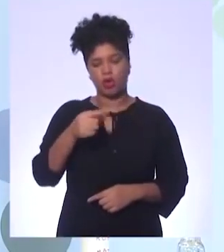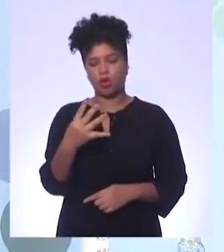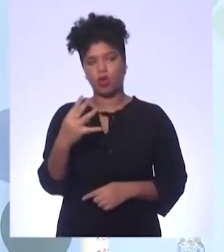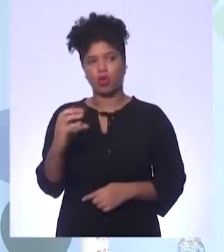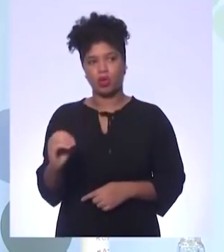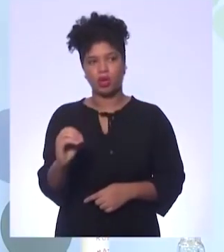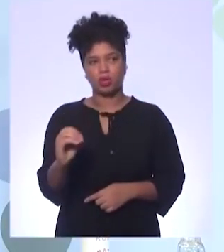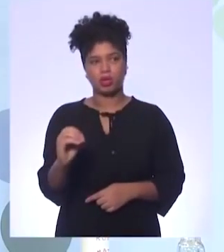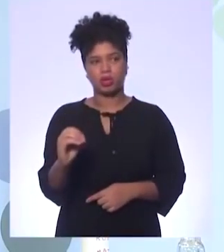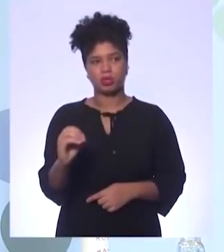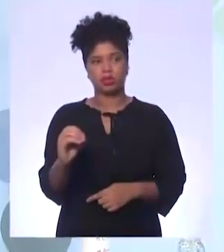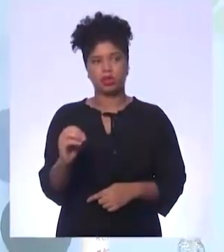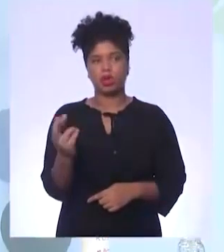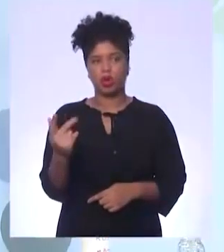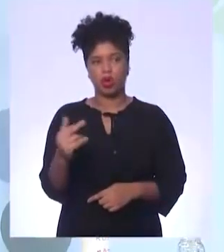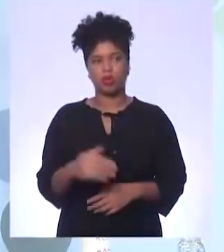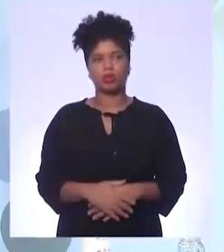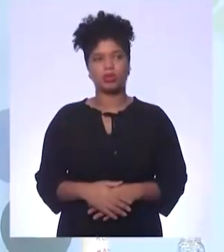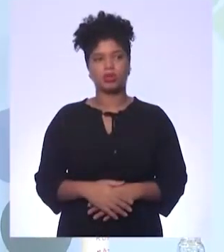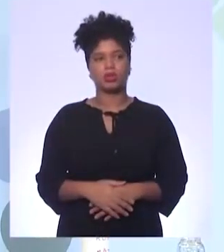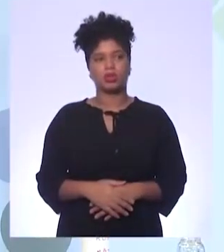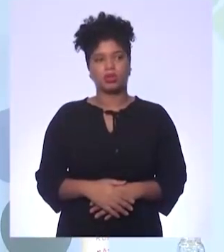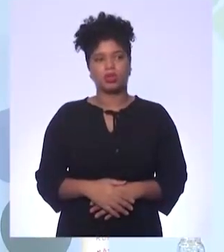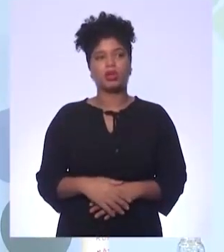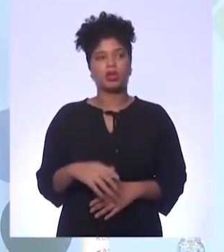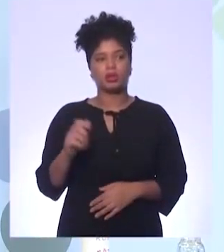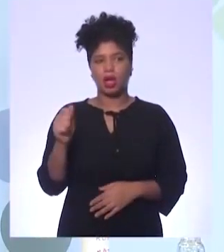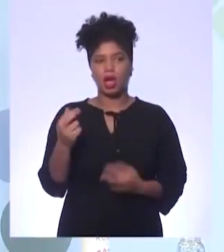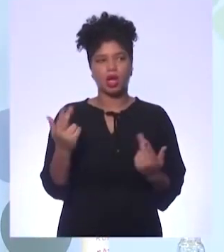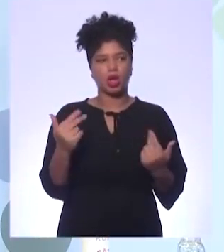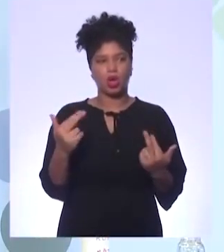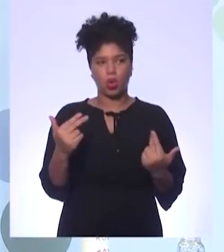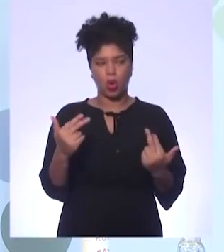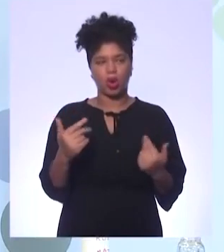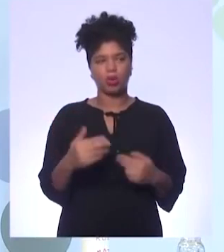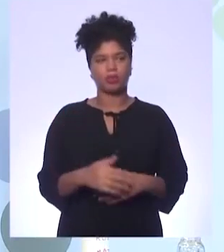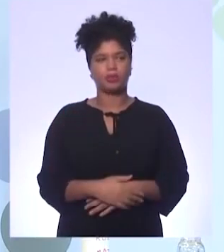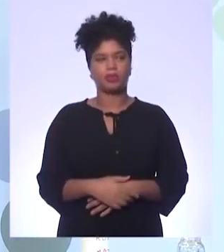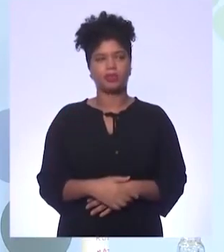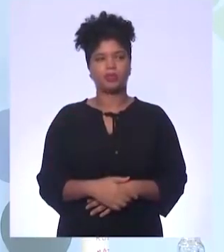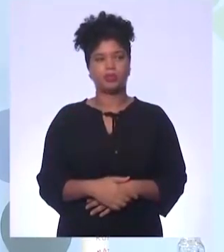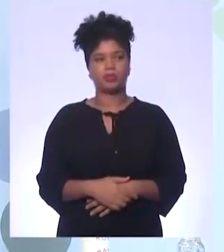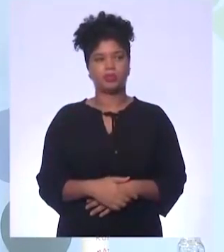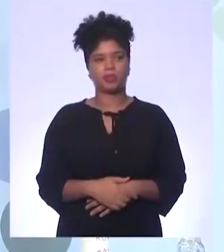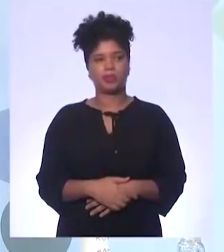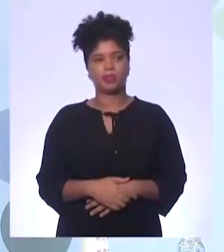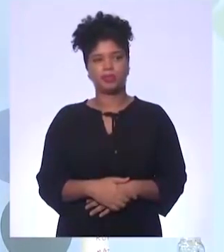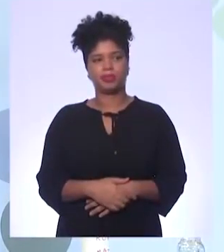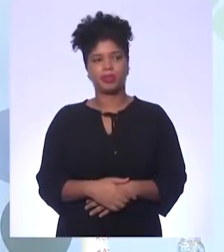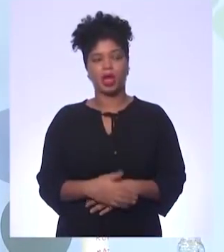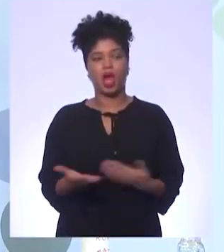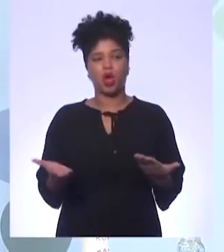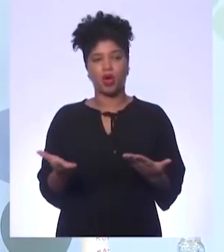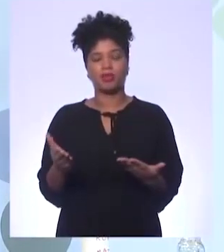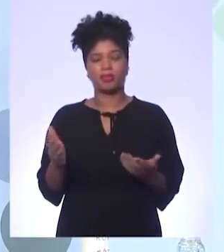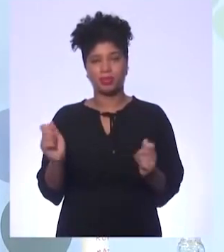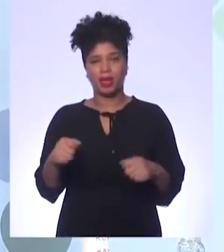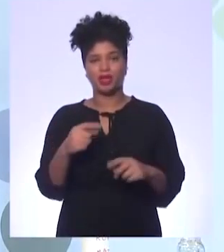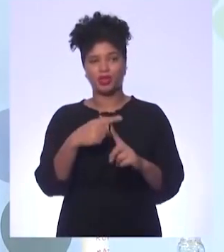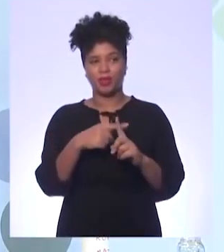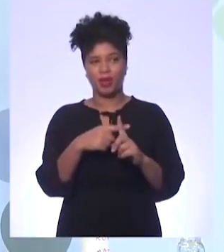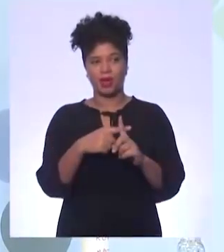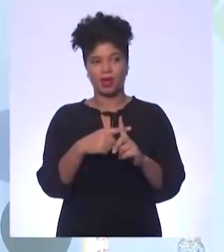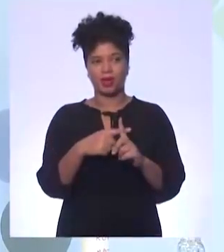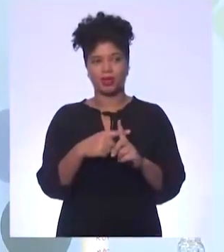para deslocar. Mesma conta, 5 vezes, então vai dar o mesmo valor. Aí a gente vai somar.